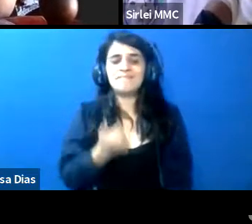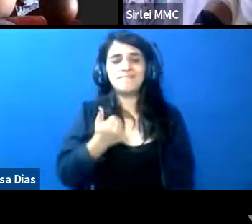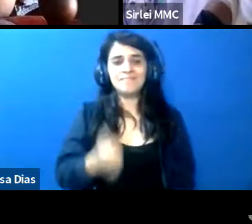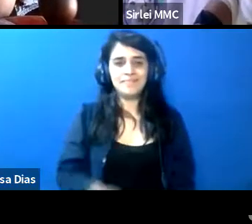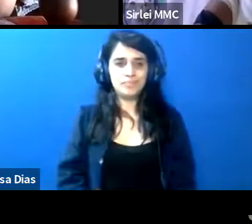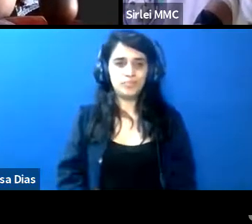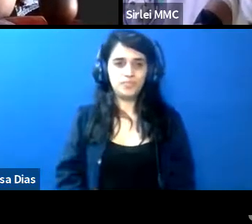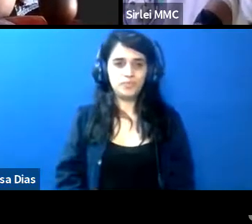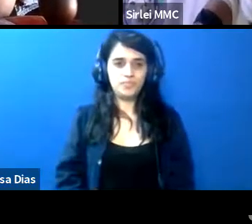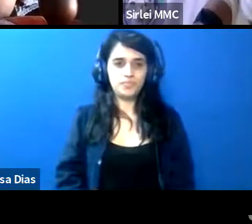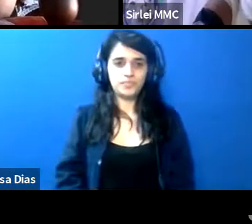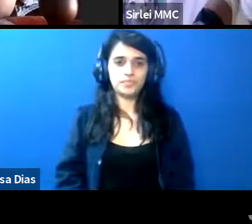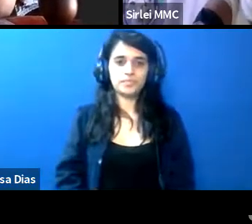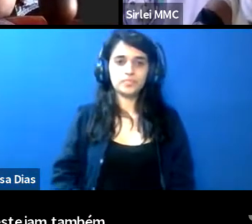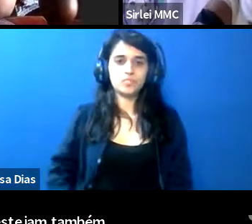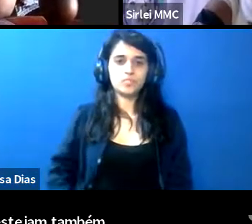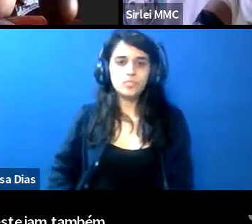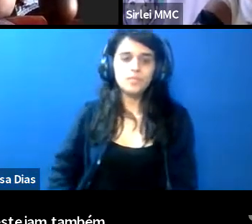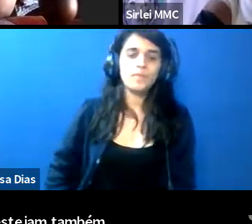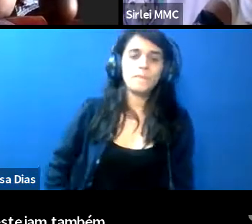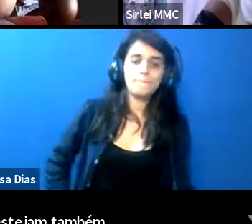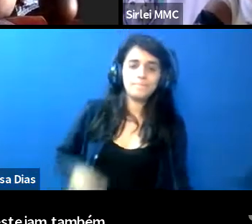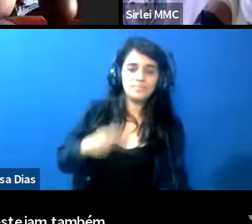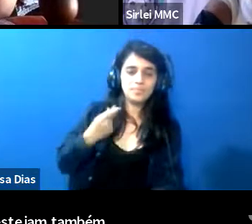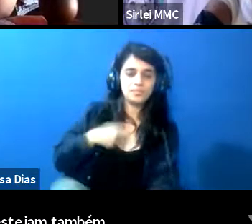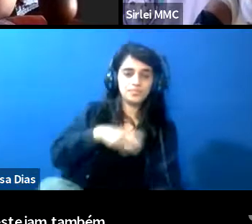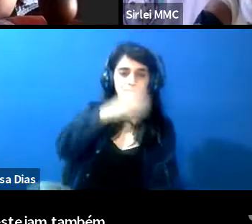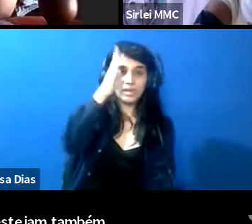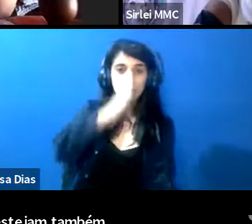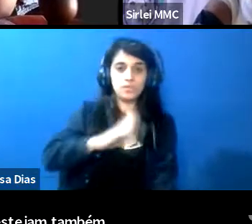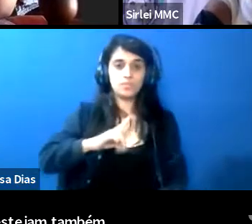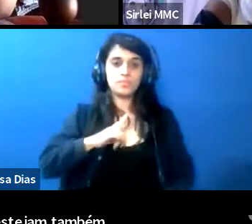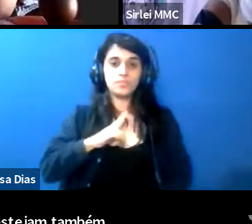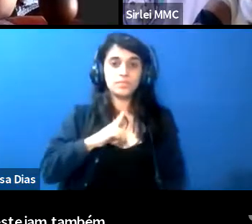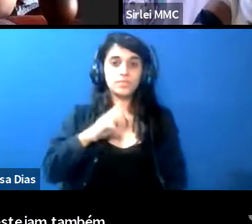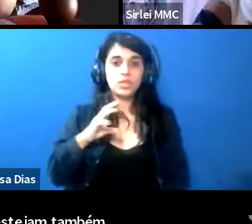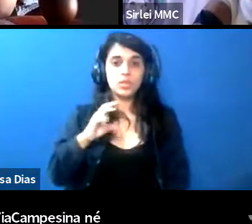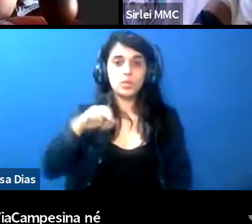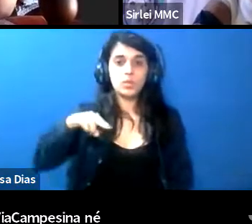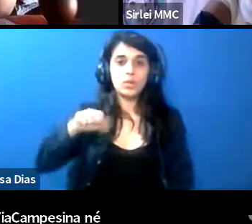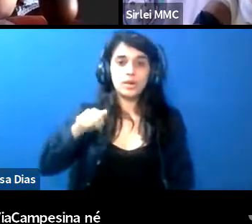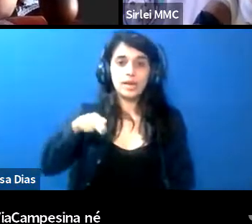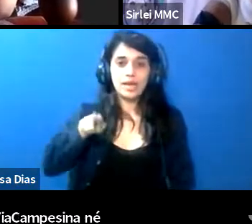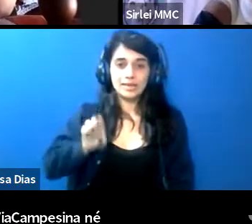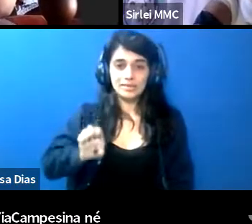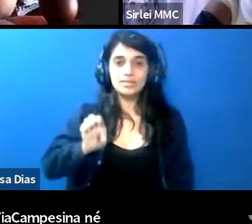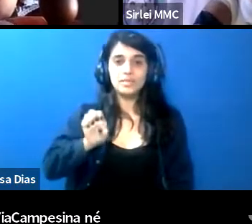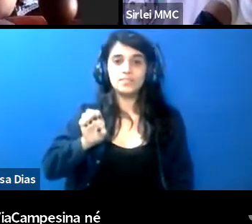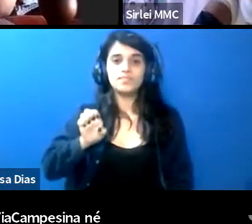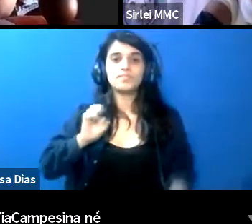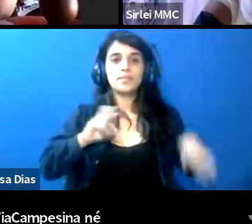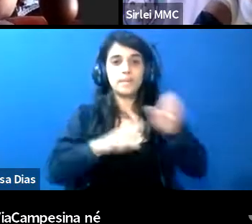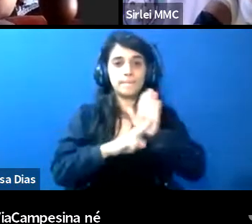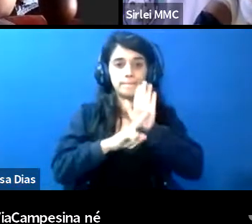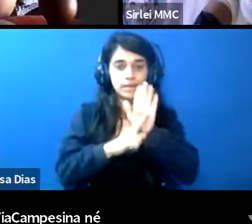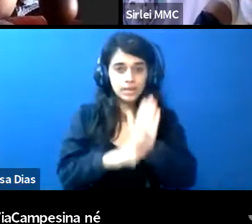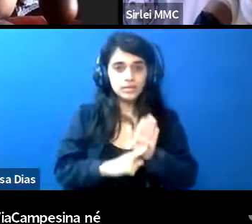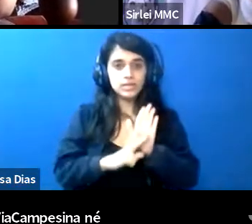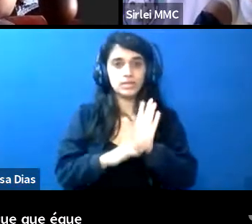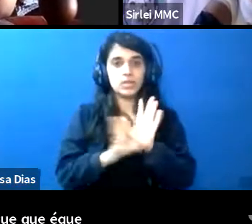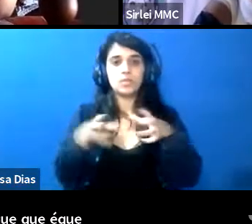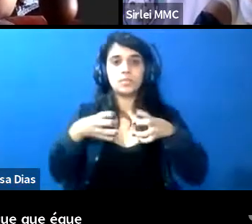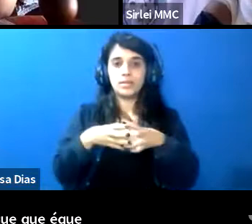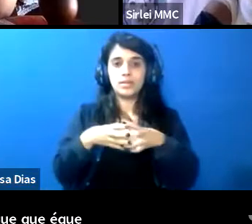Via Campesina, né? Aqui no Brasil, a gente inclui a CONAC, que representa as comunidades quilombolas,